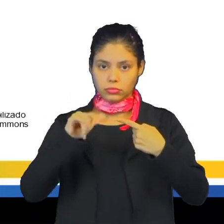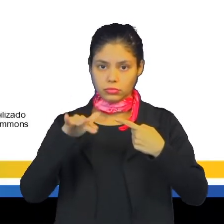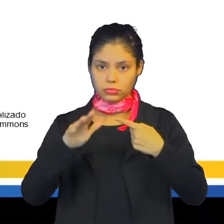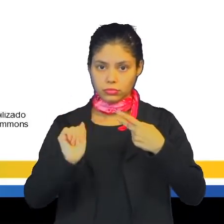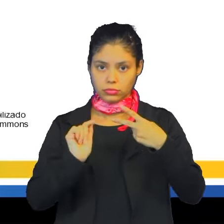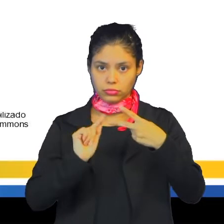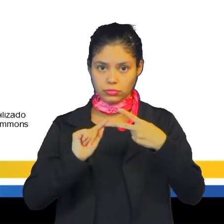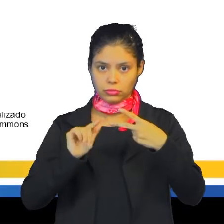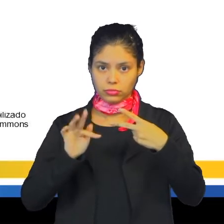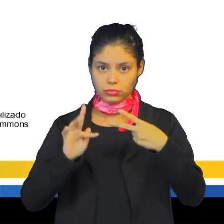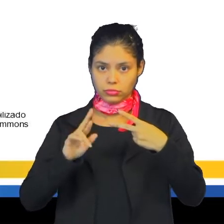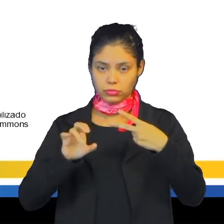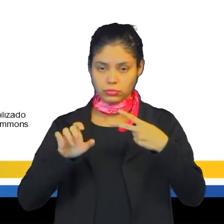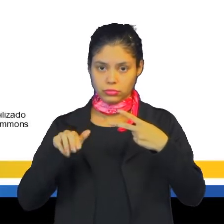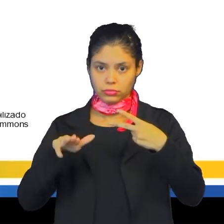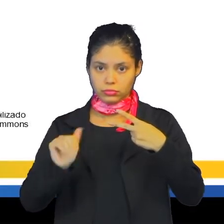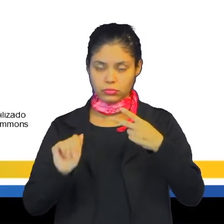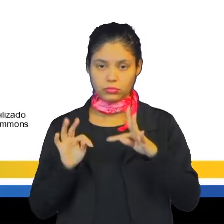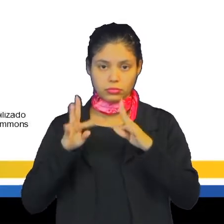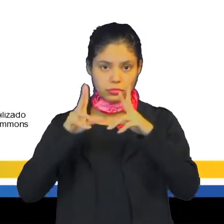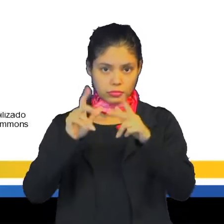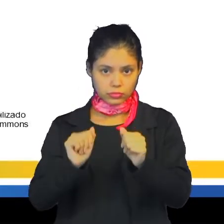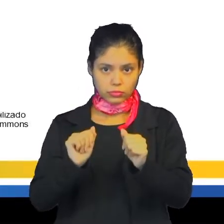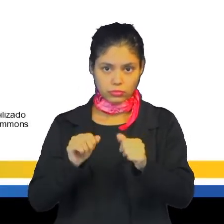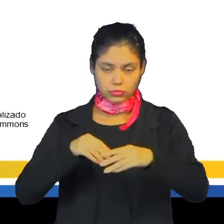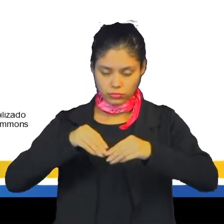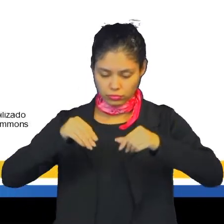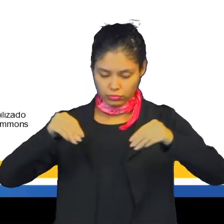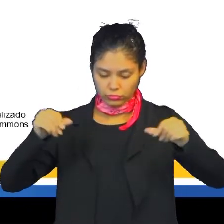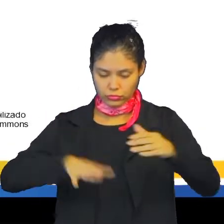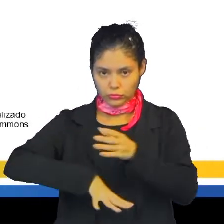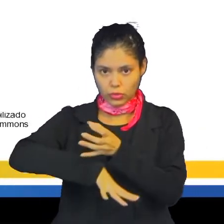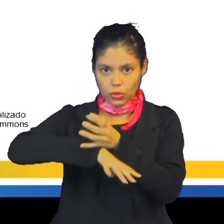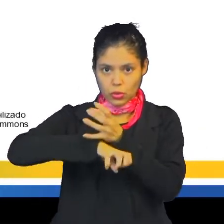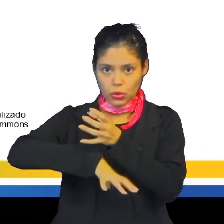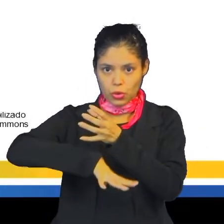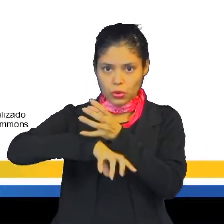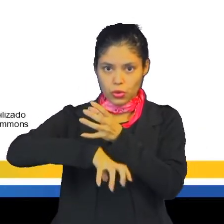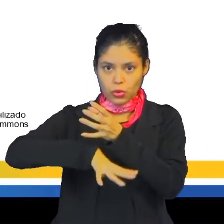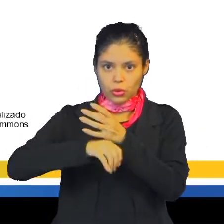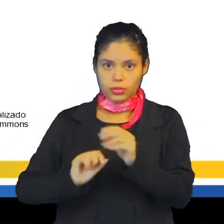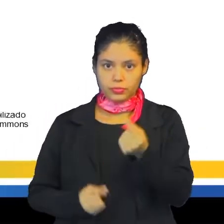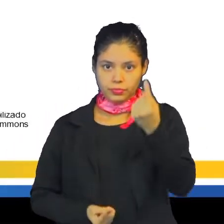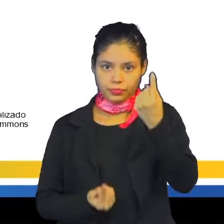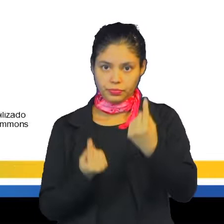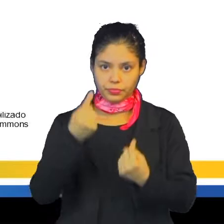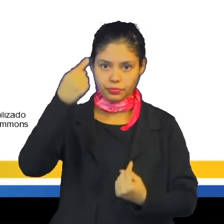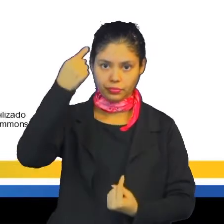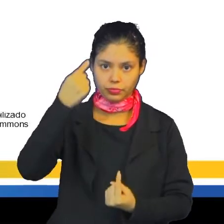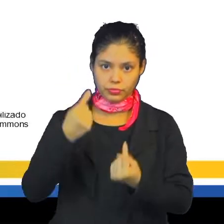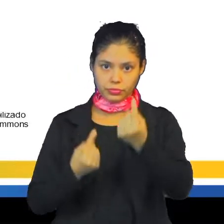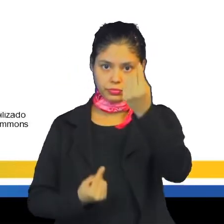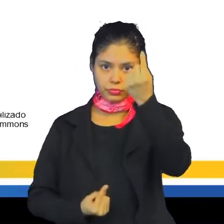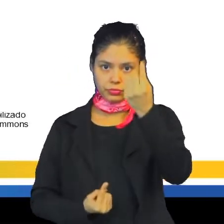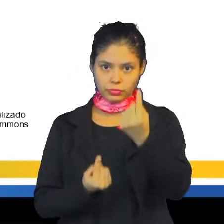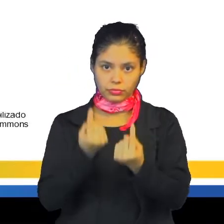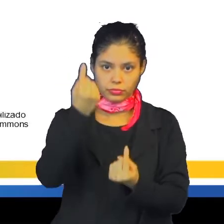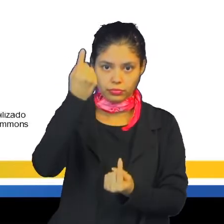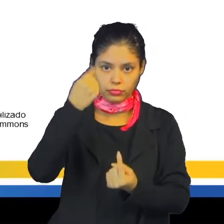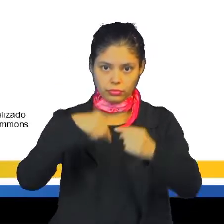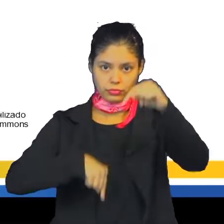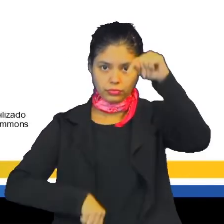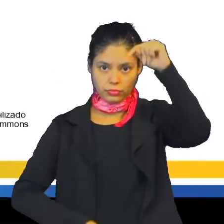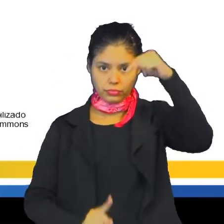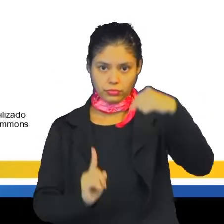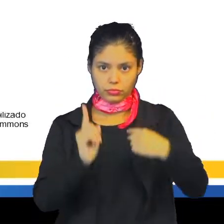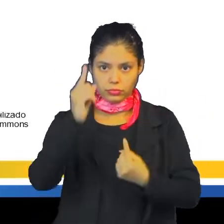o floema. E tudo isso aí vem através do solo, né? Que retira a água do solo, vai transportando por esses vasos até chegar